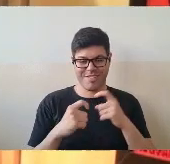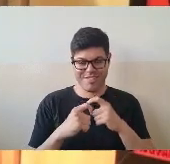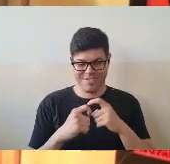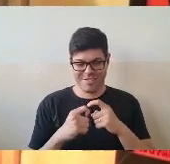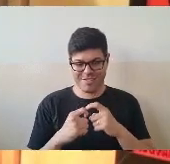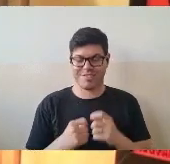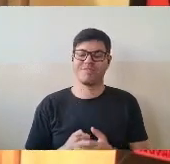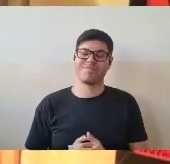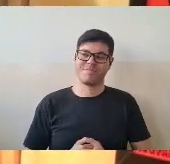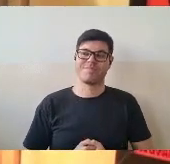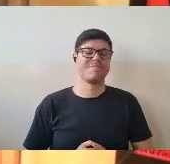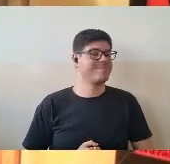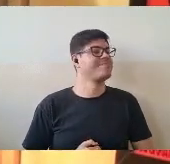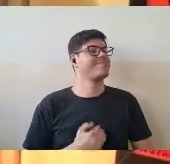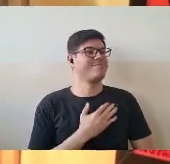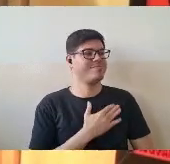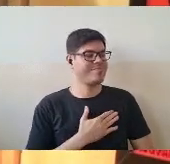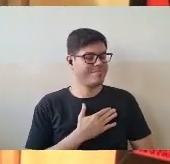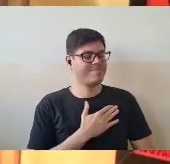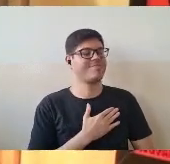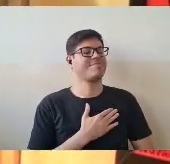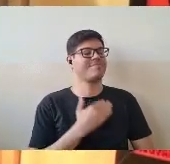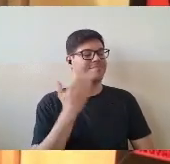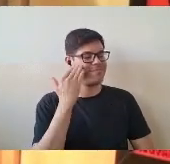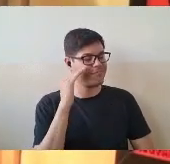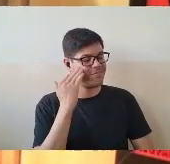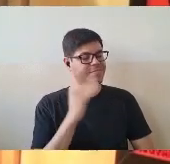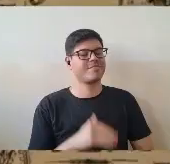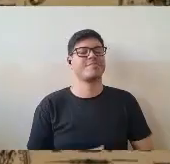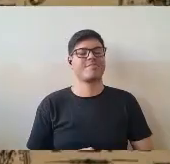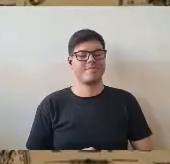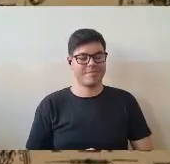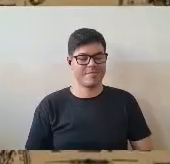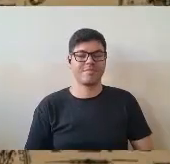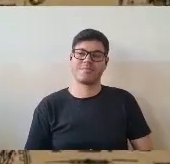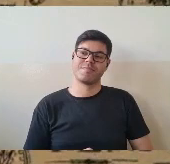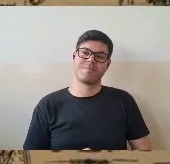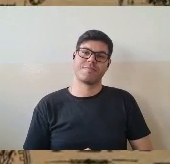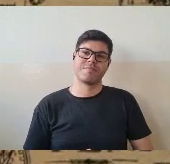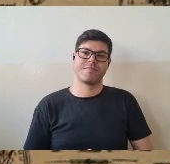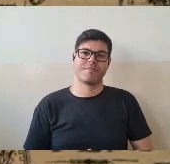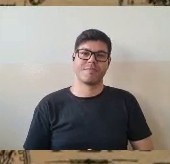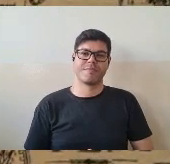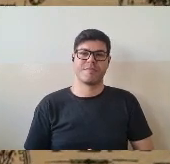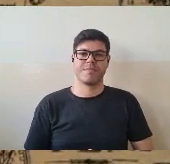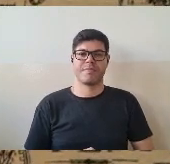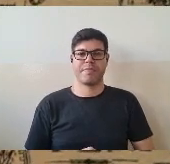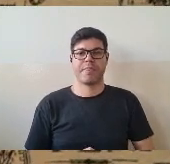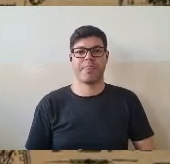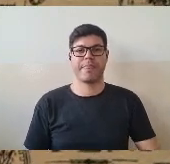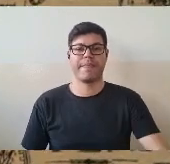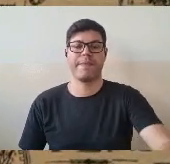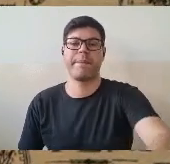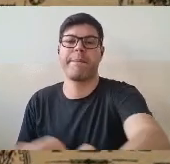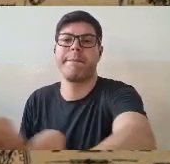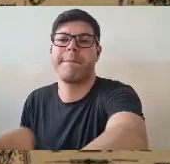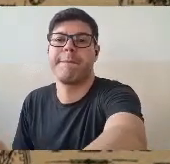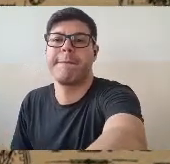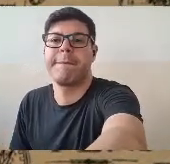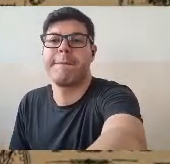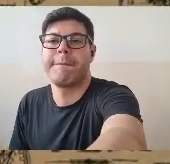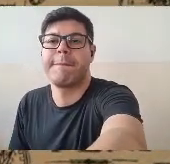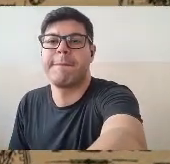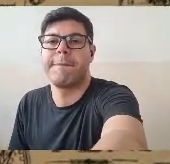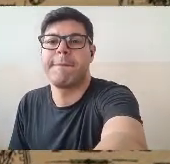uma pessoa religiosa, o senhor sempre foi religioso, sim? Sempre, viu? Desde criança, a gente realmente, fé é você